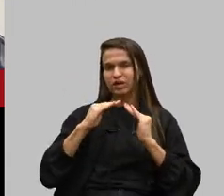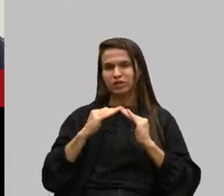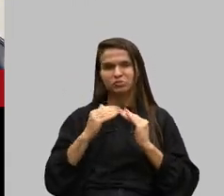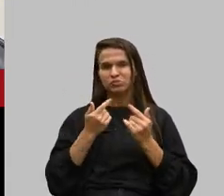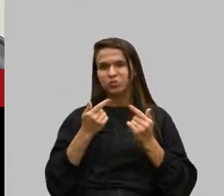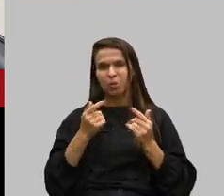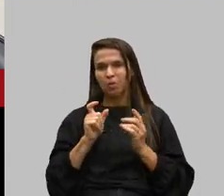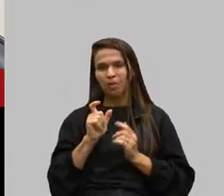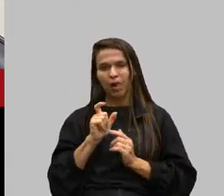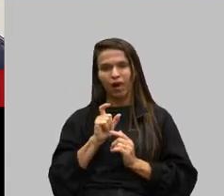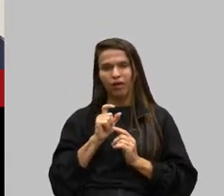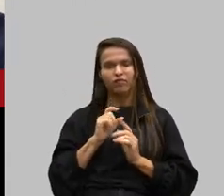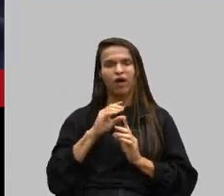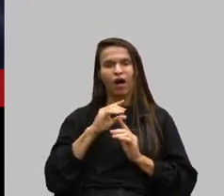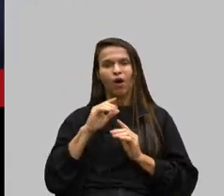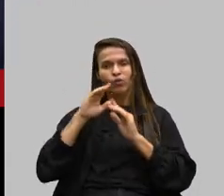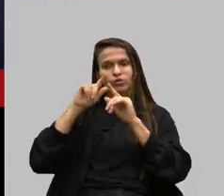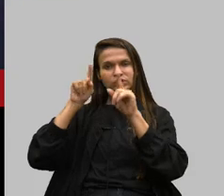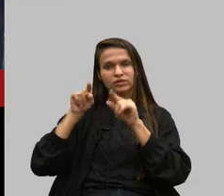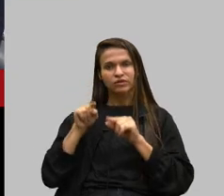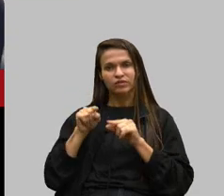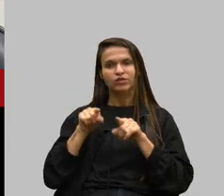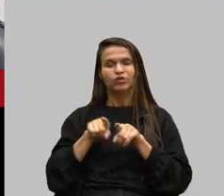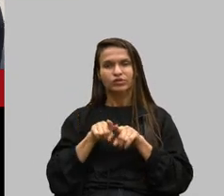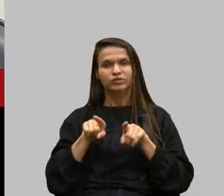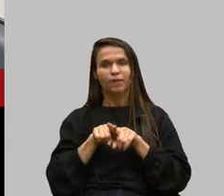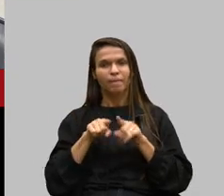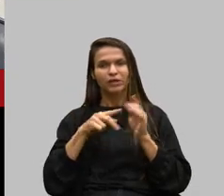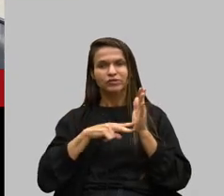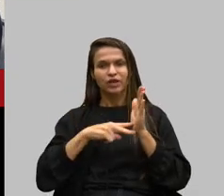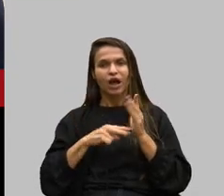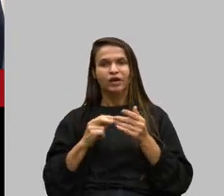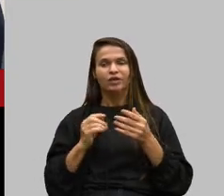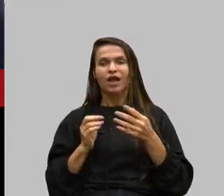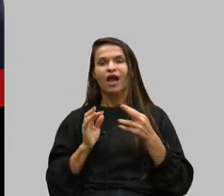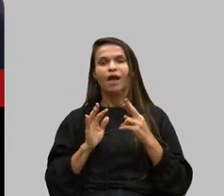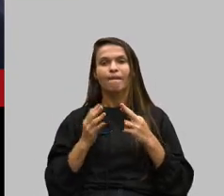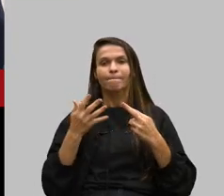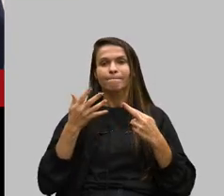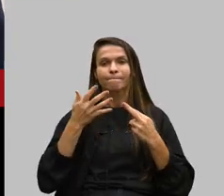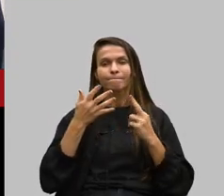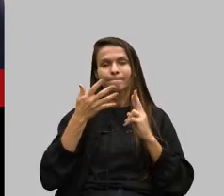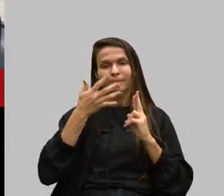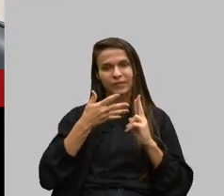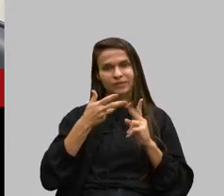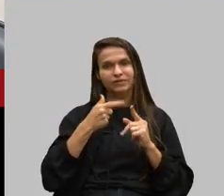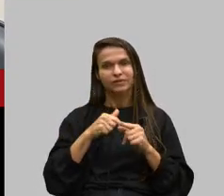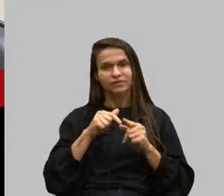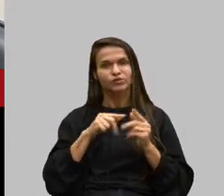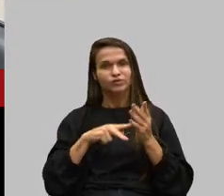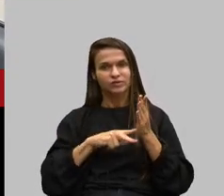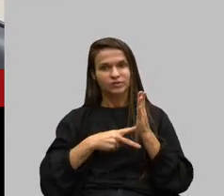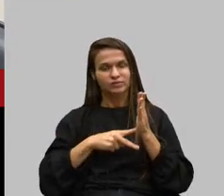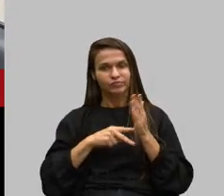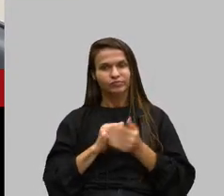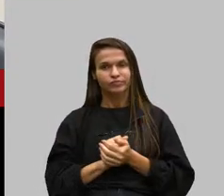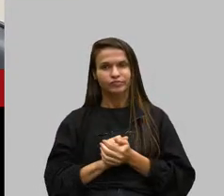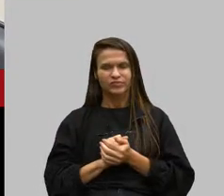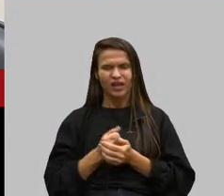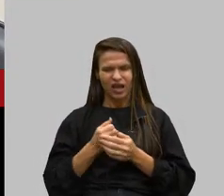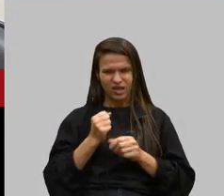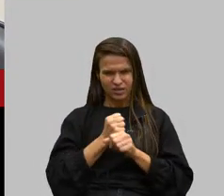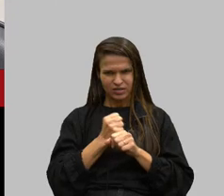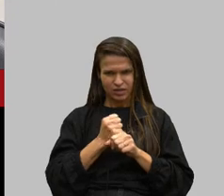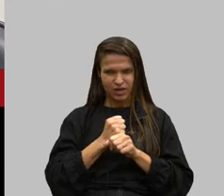ao servidores e aos sindicatos que representam os servidores este projeto do ipseng ele foi encaminhado da casa este ano Se não me engano agora